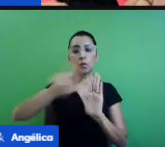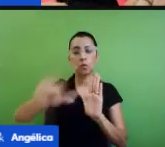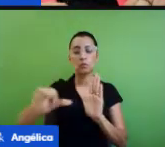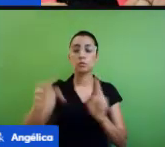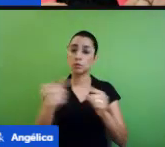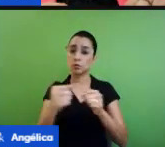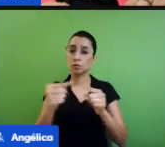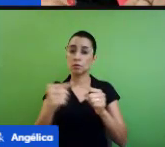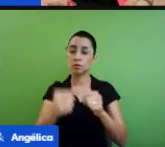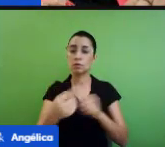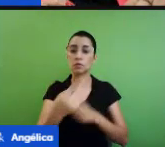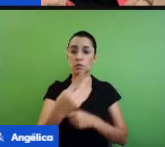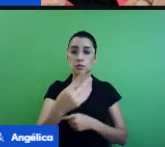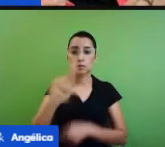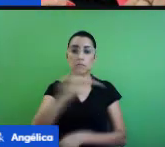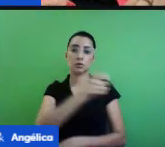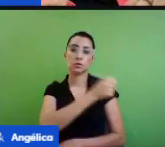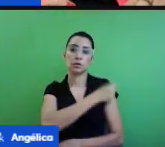a sua turma, né?